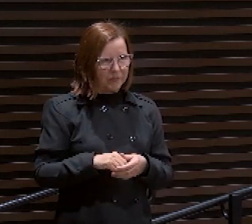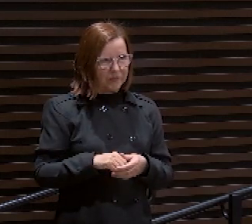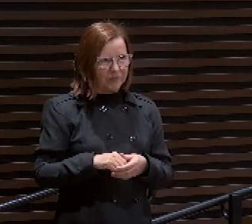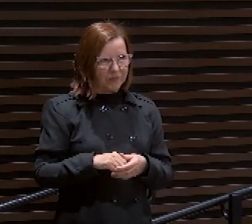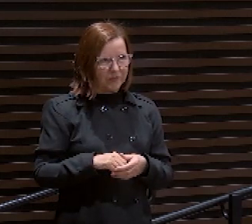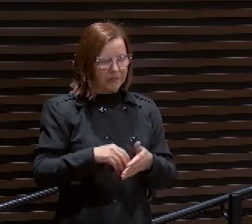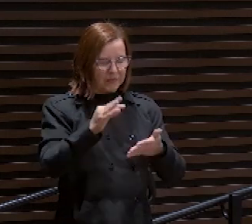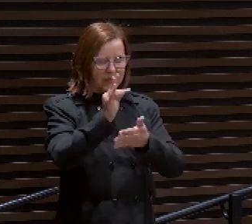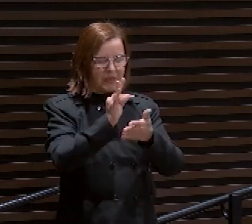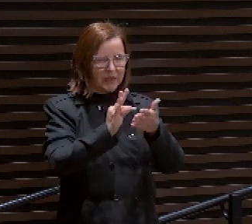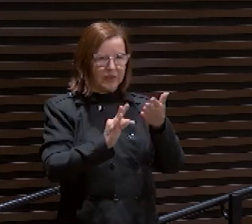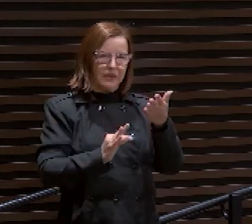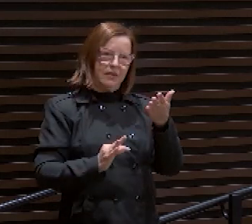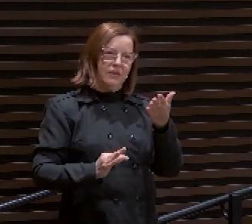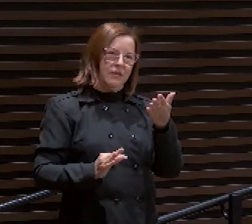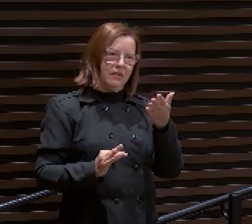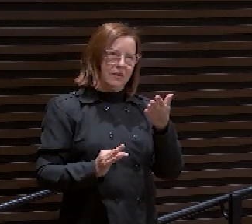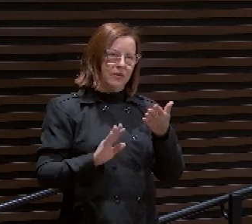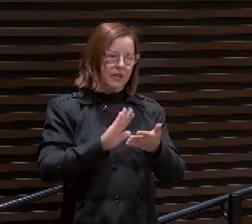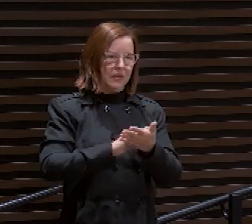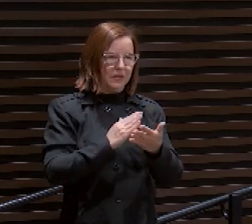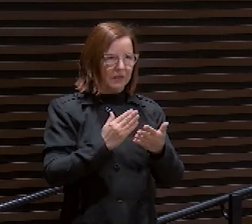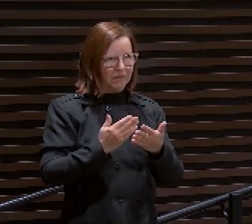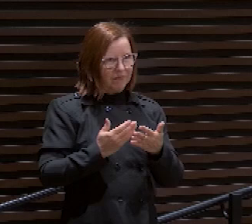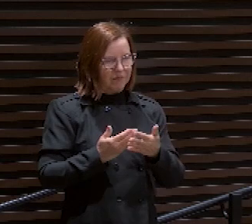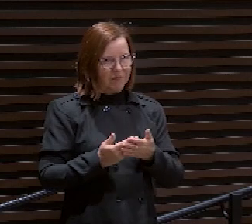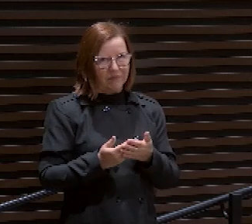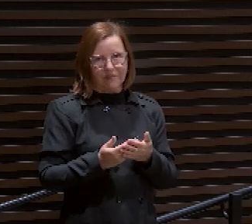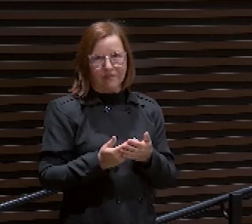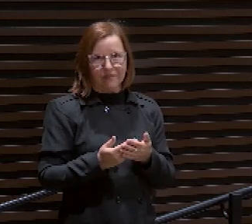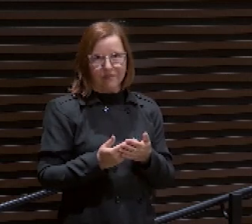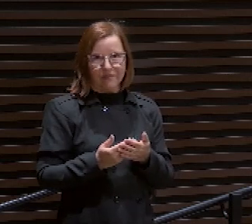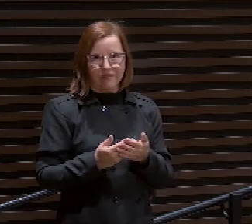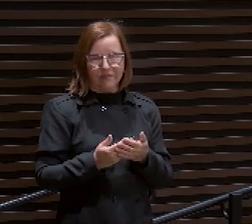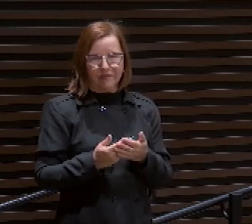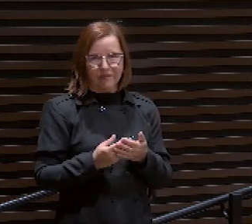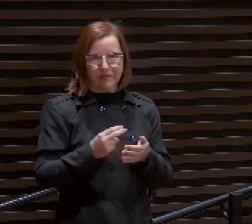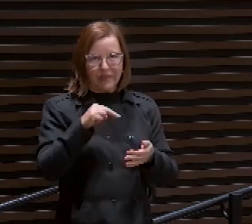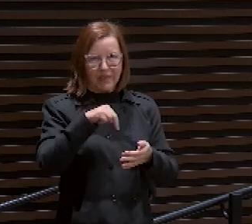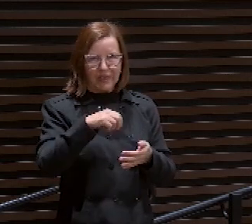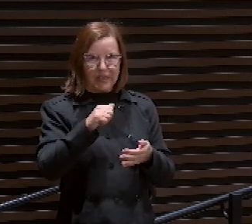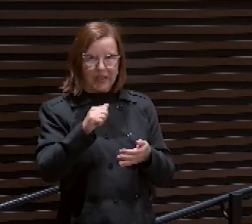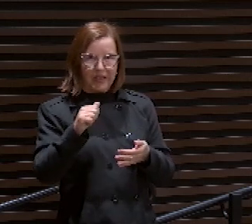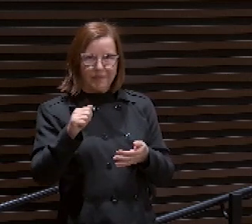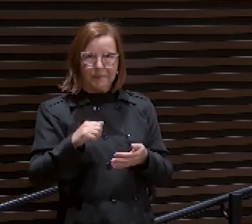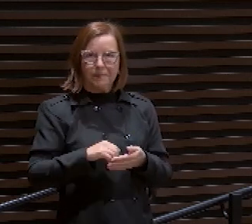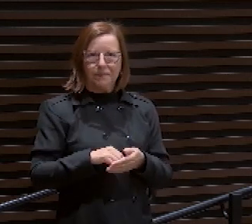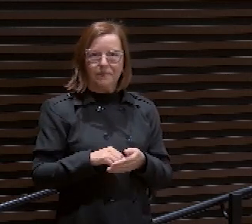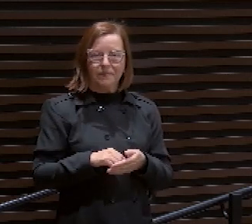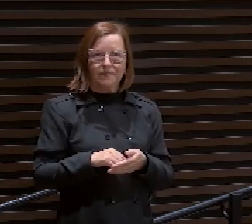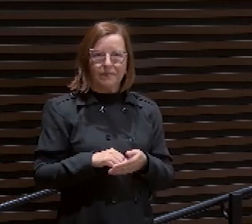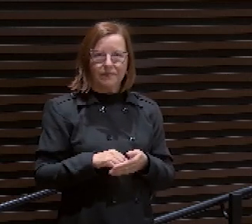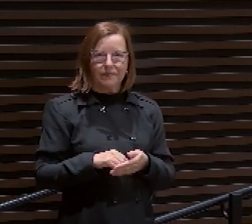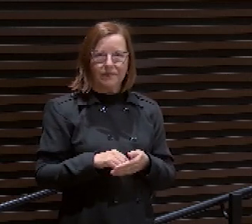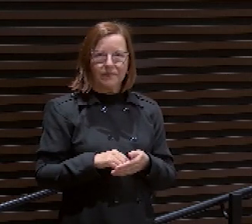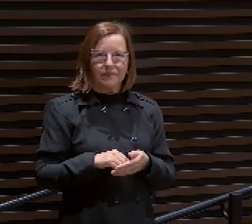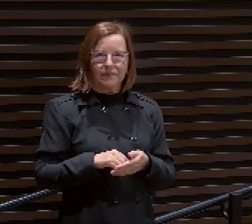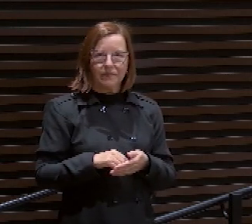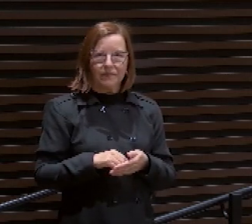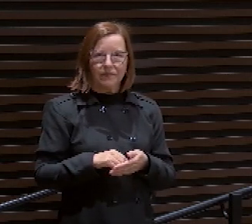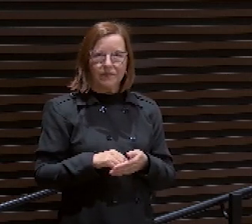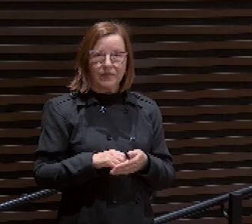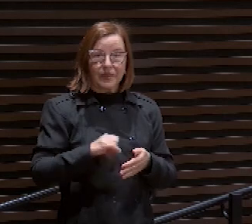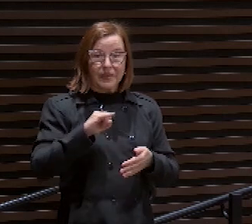aqui na tradução da NAA. Provérbios 25, versículo 21, a palavra de Deus diz assim: